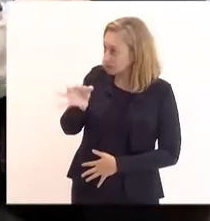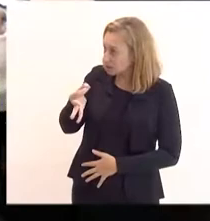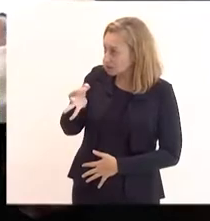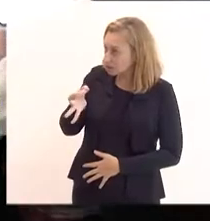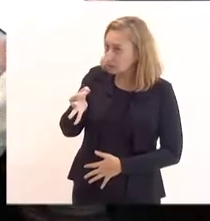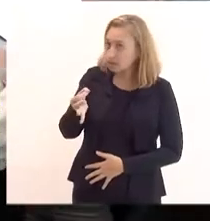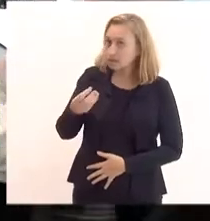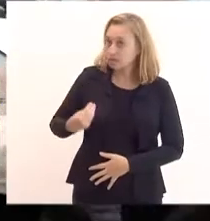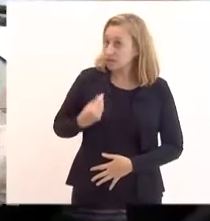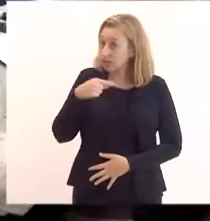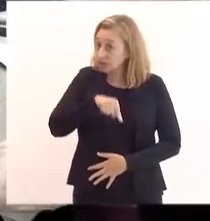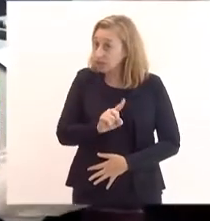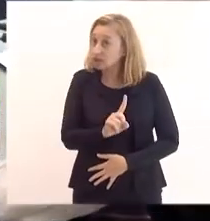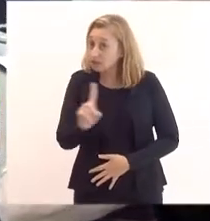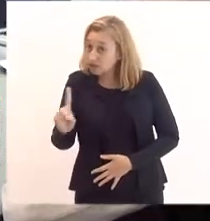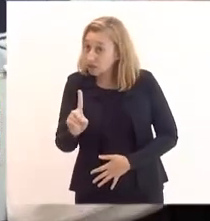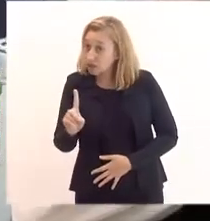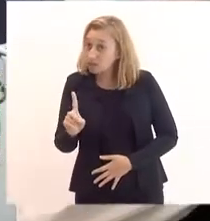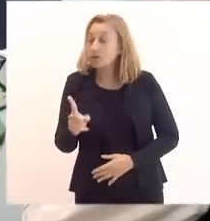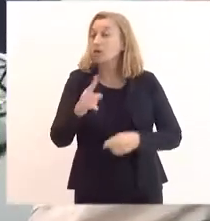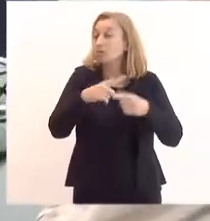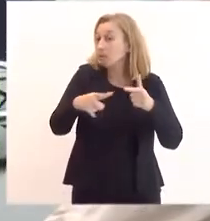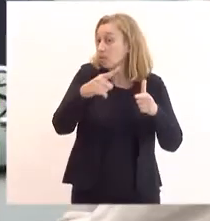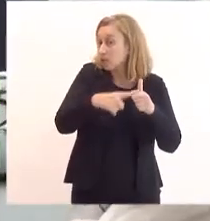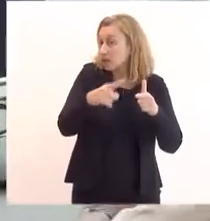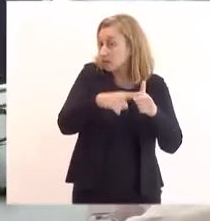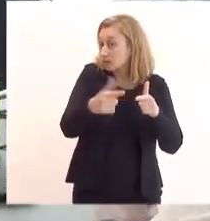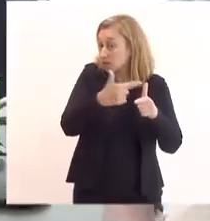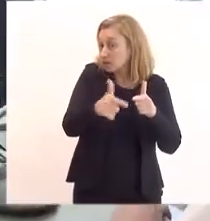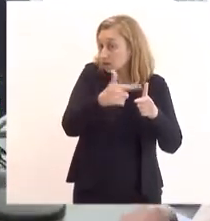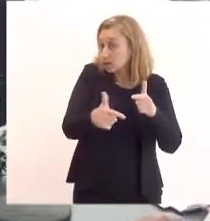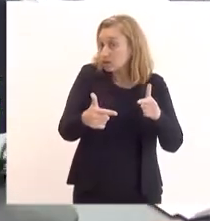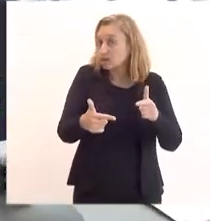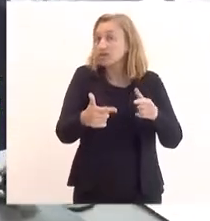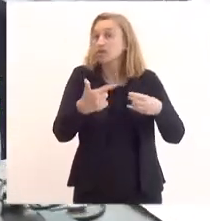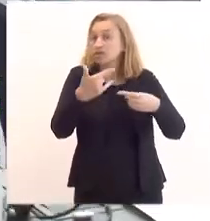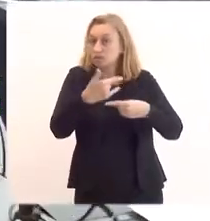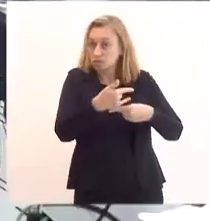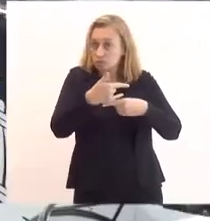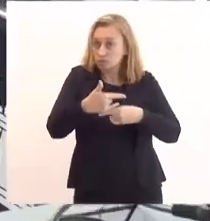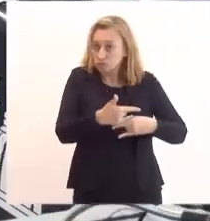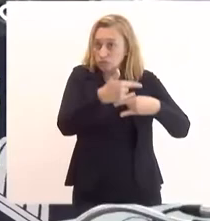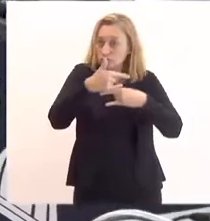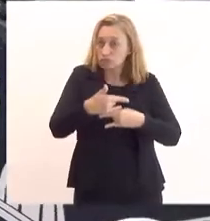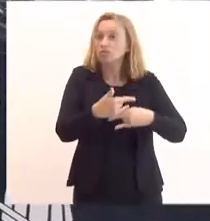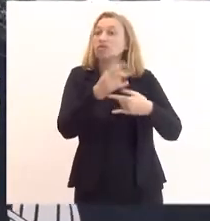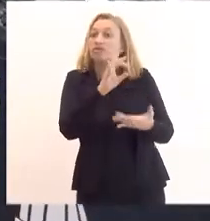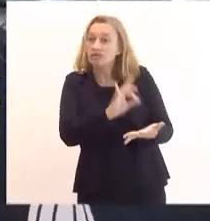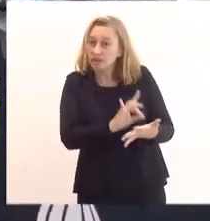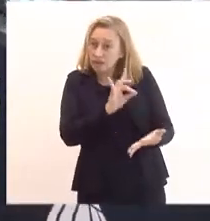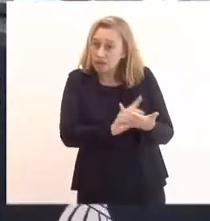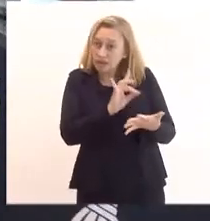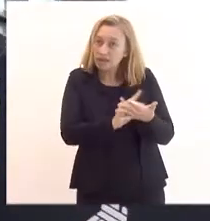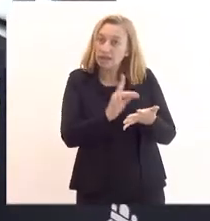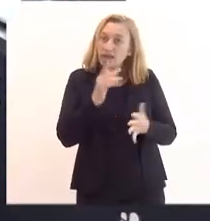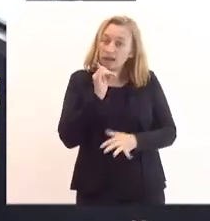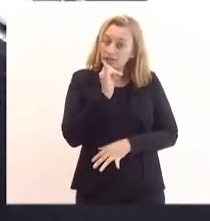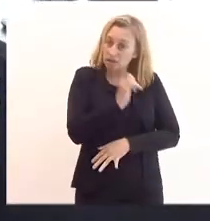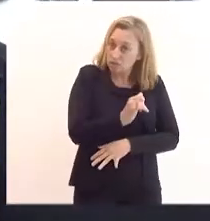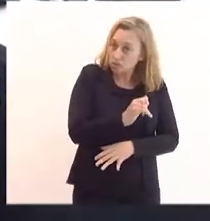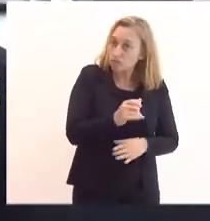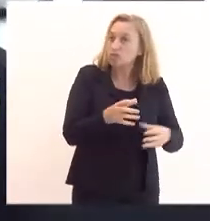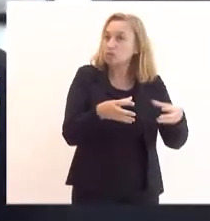estava aqui, teve problemas de entrar no sistema, é absoluta verdade, ela manifestou isso,